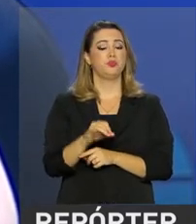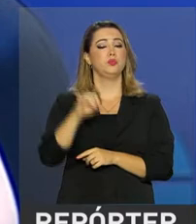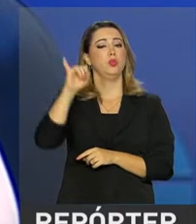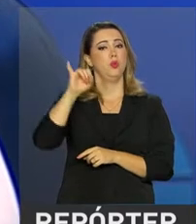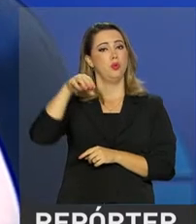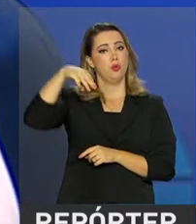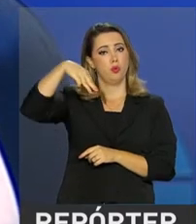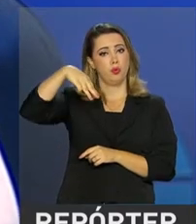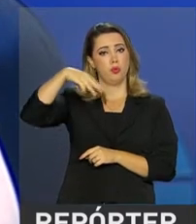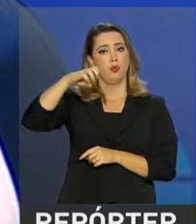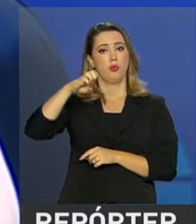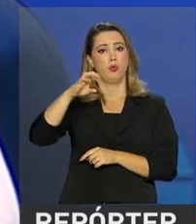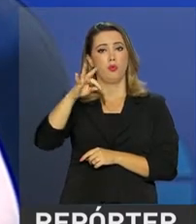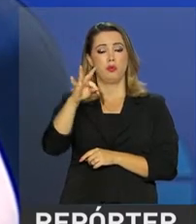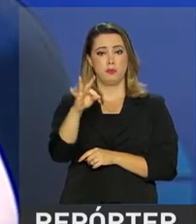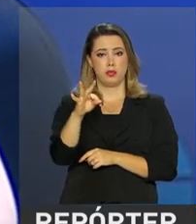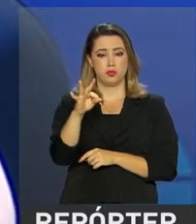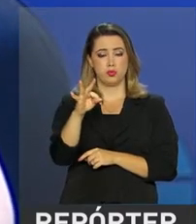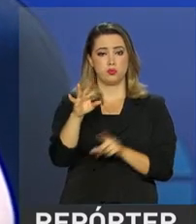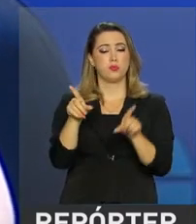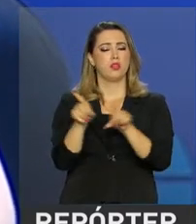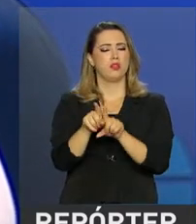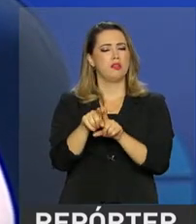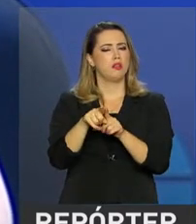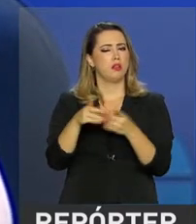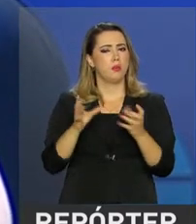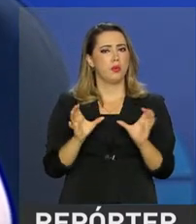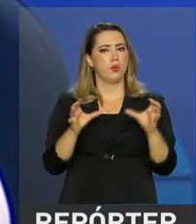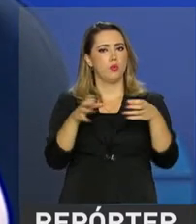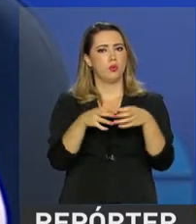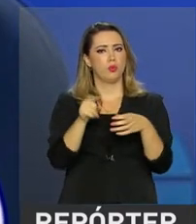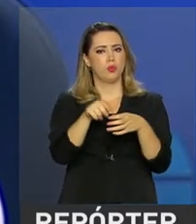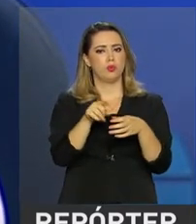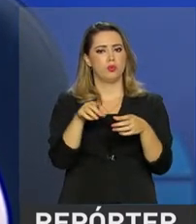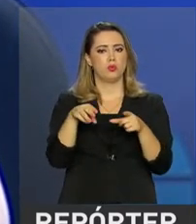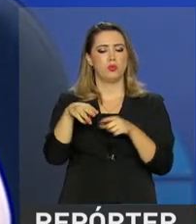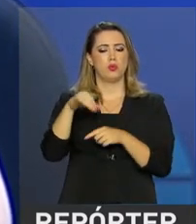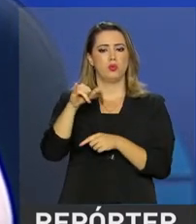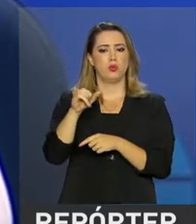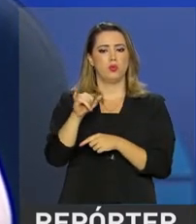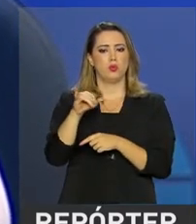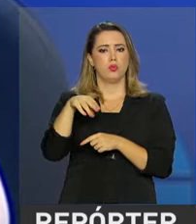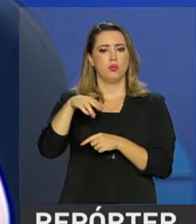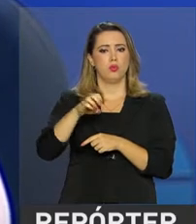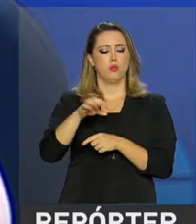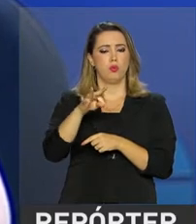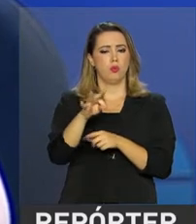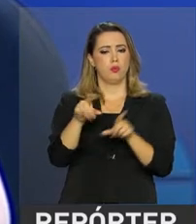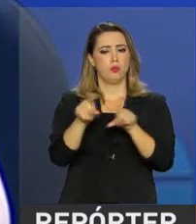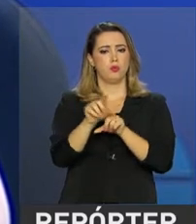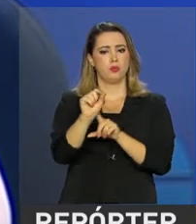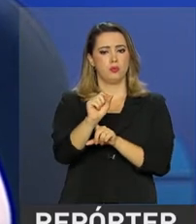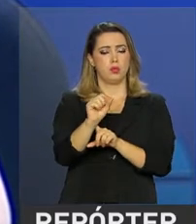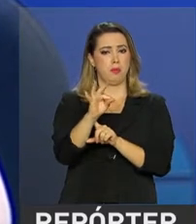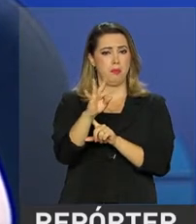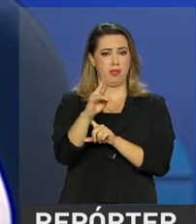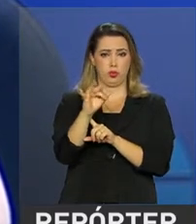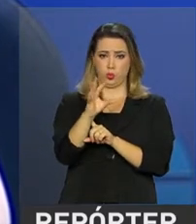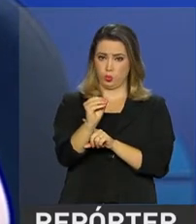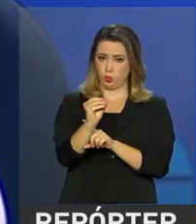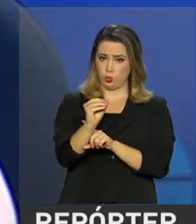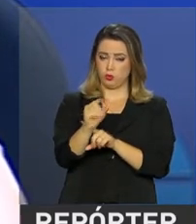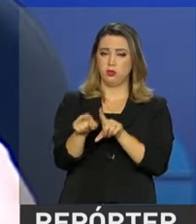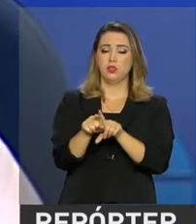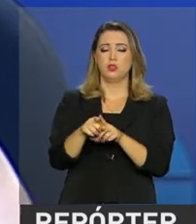Meteorologia, INIMET, Instituto Nacional de Metrologia, Qualidade e Tecnologia, INMETRO, e